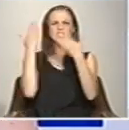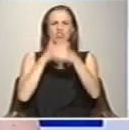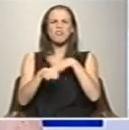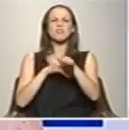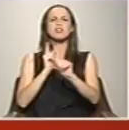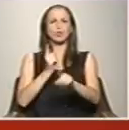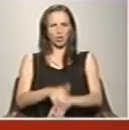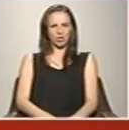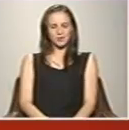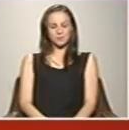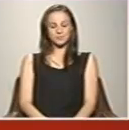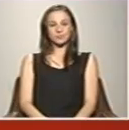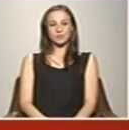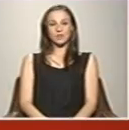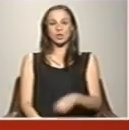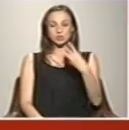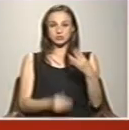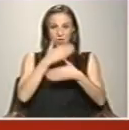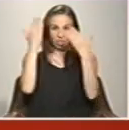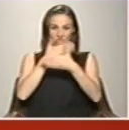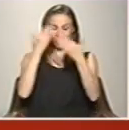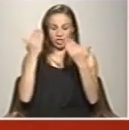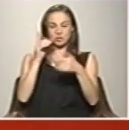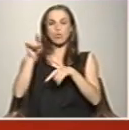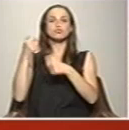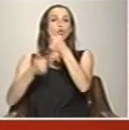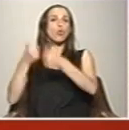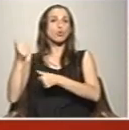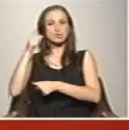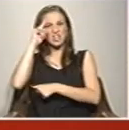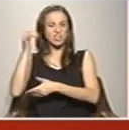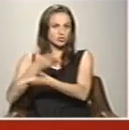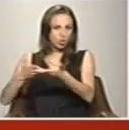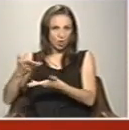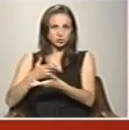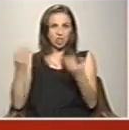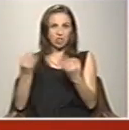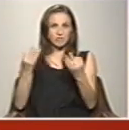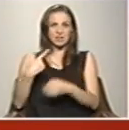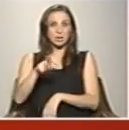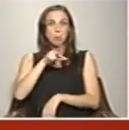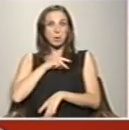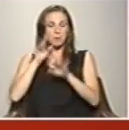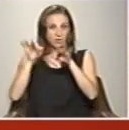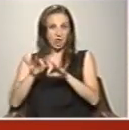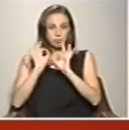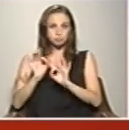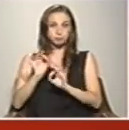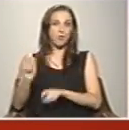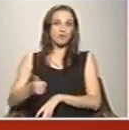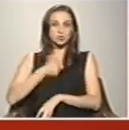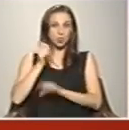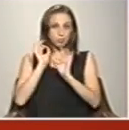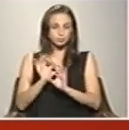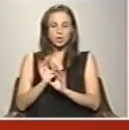uma grande diferença entre o 3-Day Startup e outros concursos de ideias de negócio. Enquanto que num concurso de ideias de negócios há, de facto, um prémio final e há um vencedor